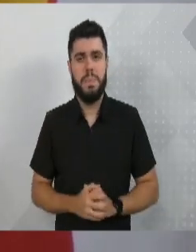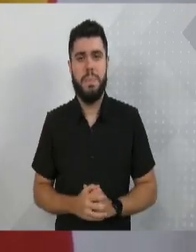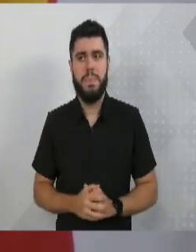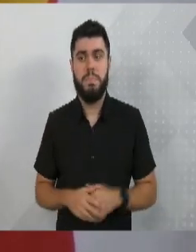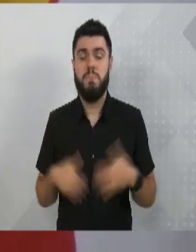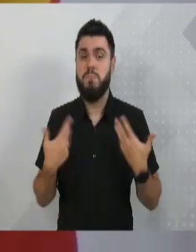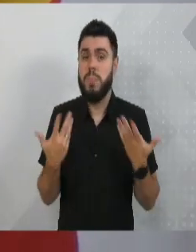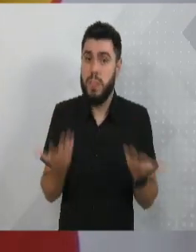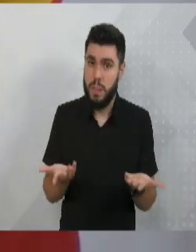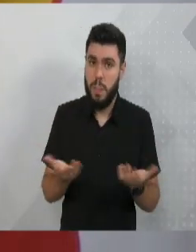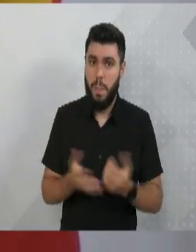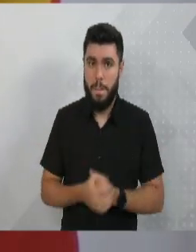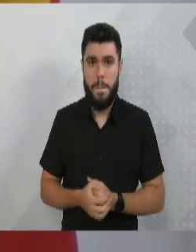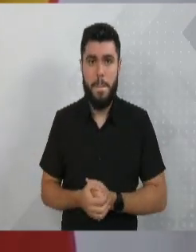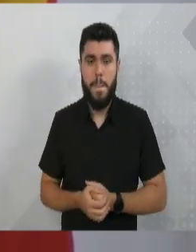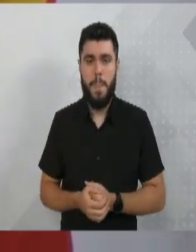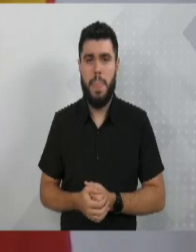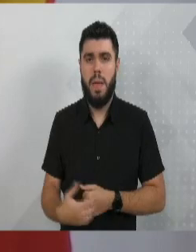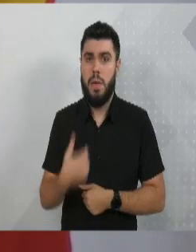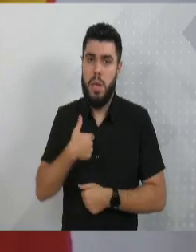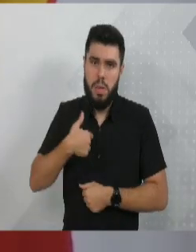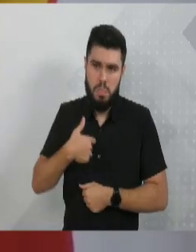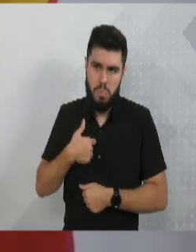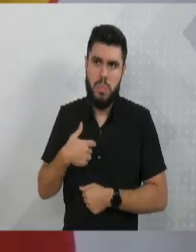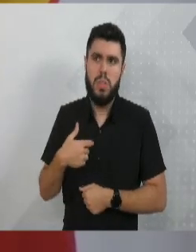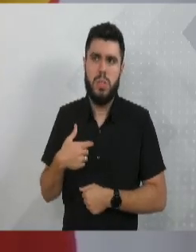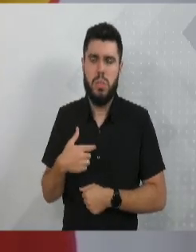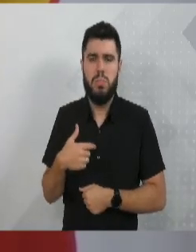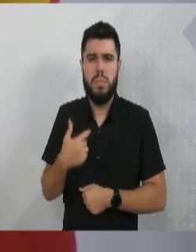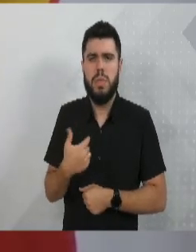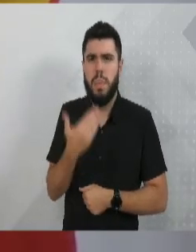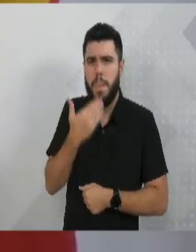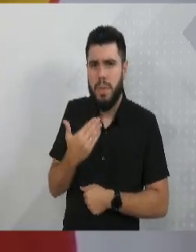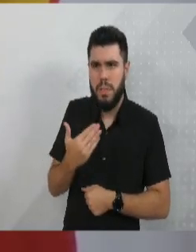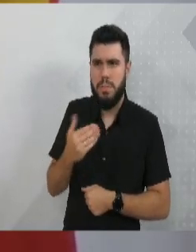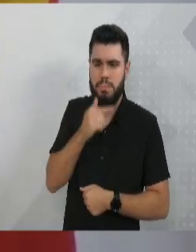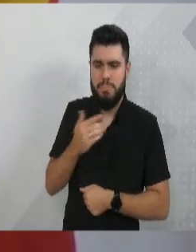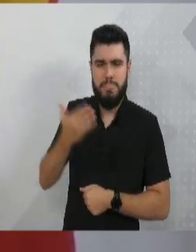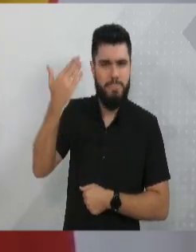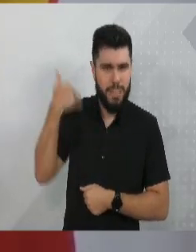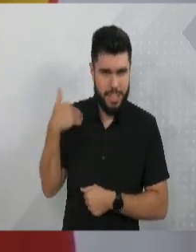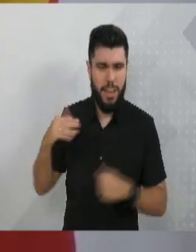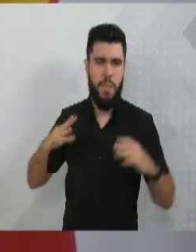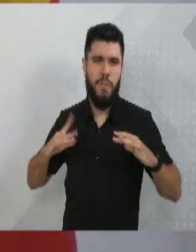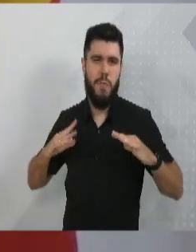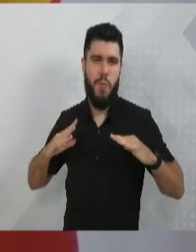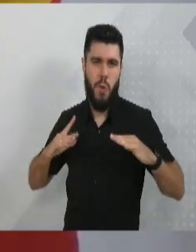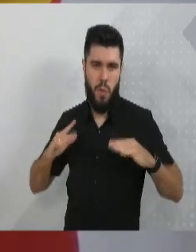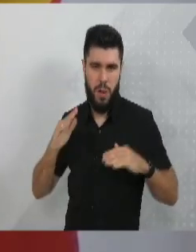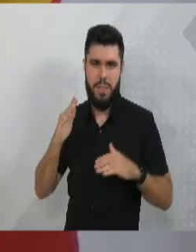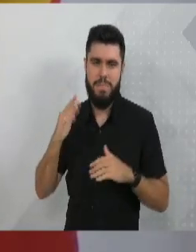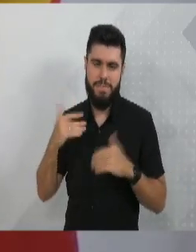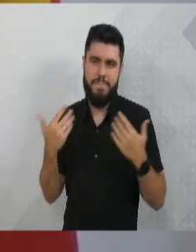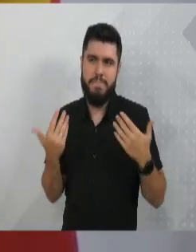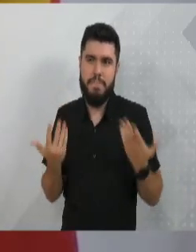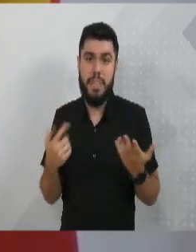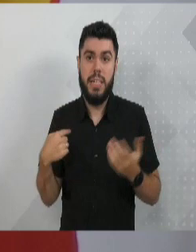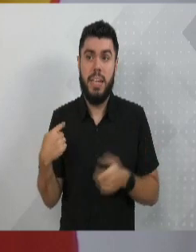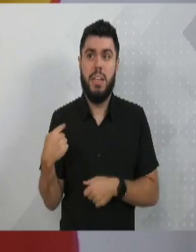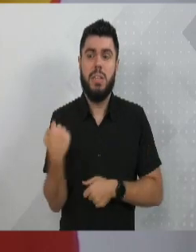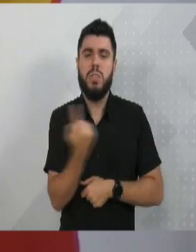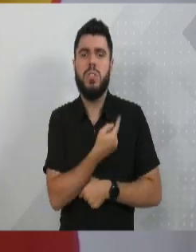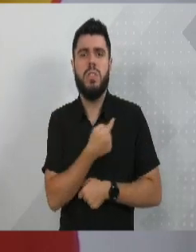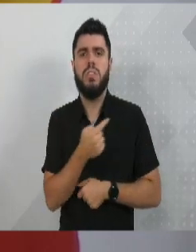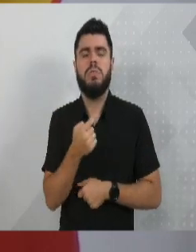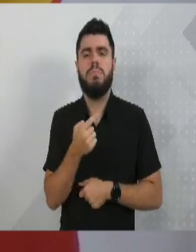bom senhores eu como também tinha pedido uma folguinha semana passada né a gente ficou